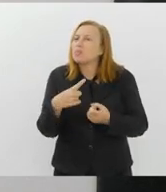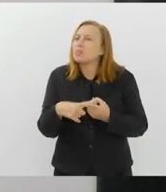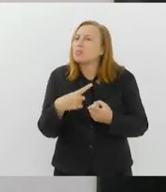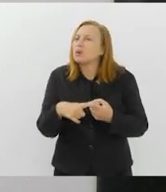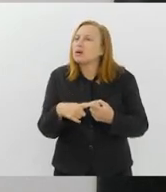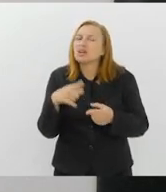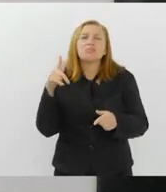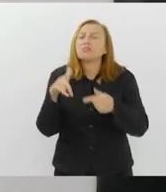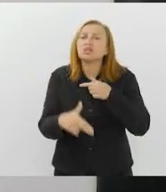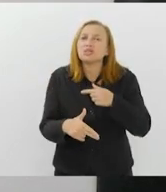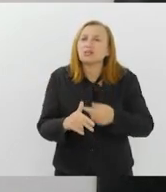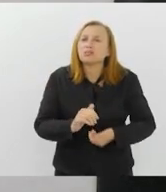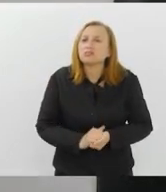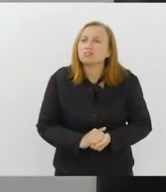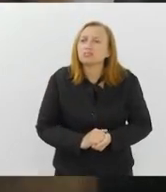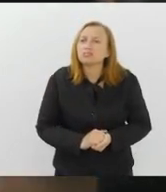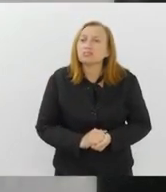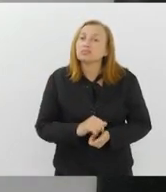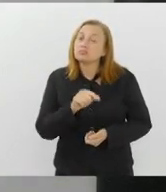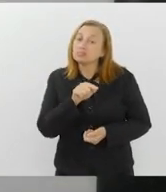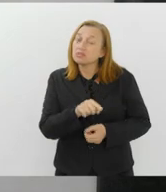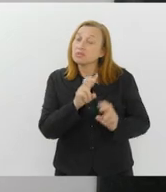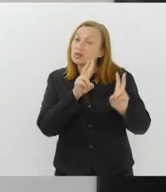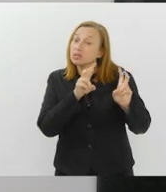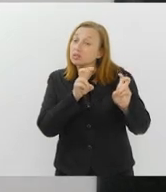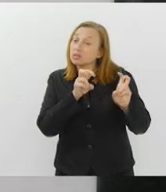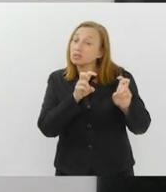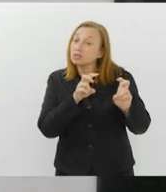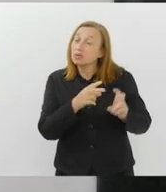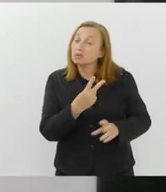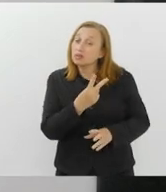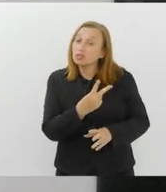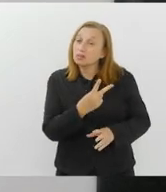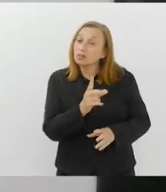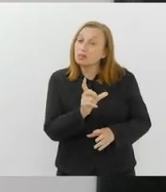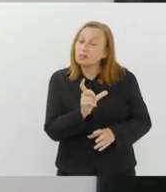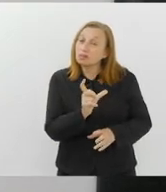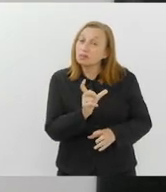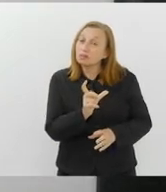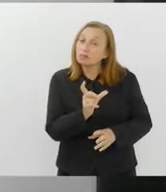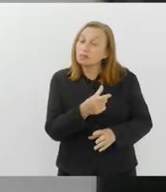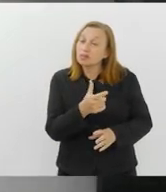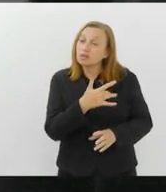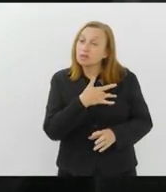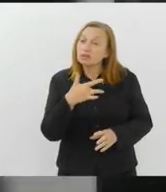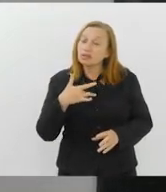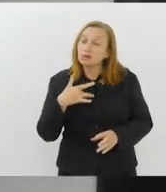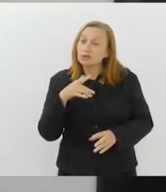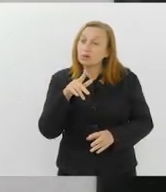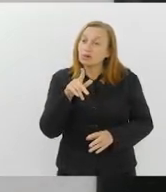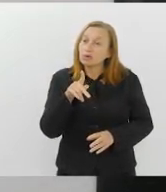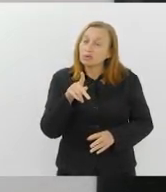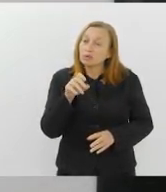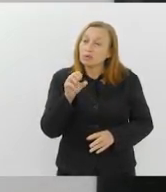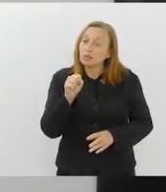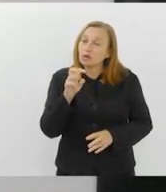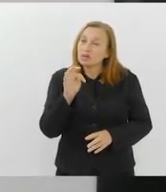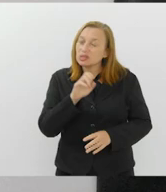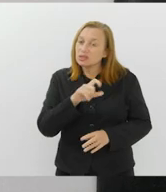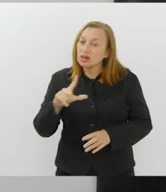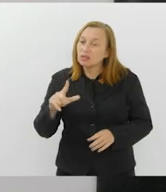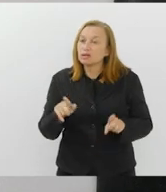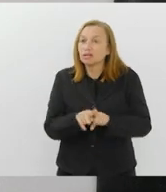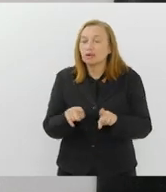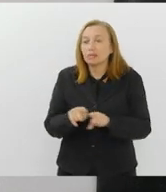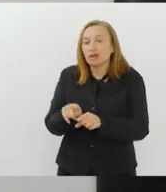foi interrompido? Nesse caso, com esses dois planos especificamente, que é o Postal e é o plano da